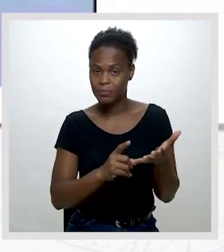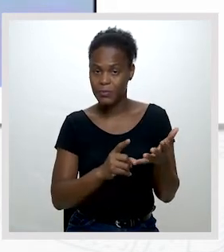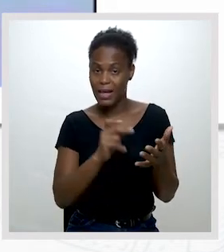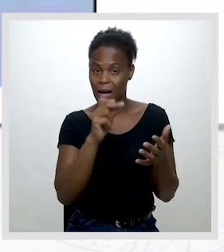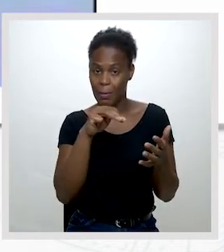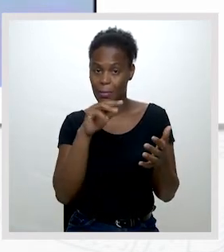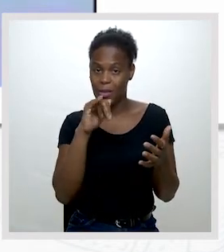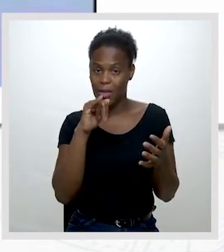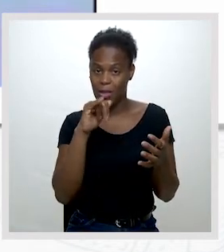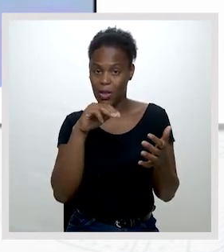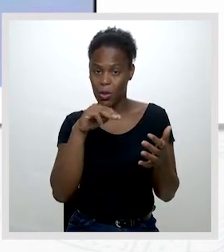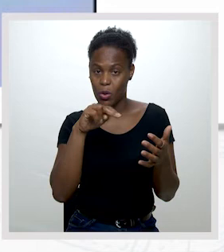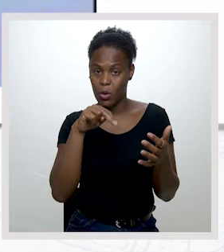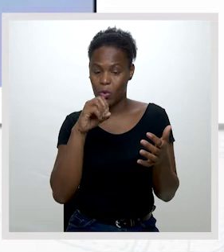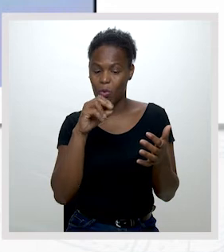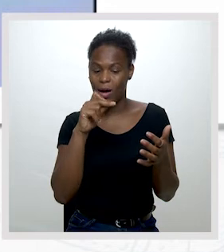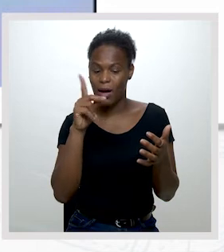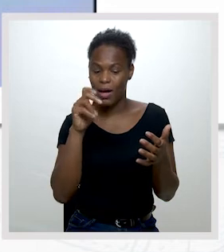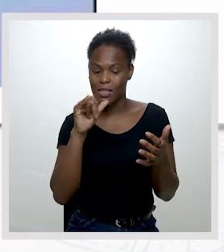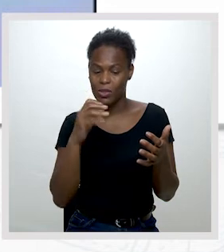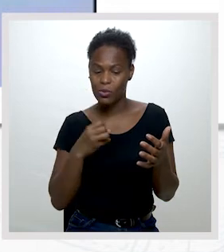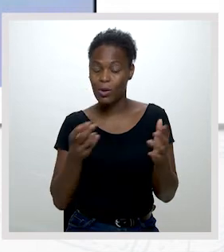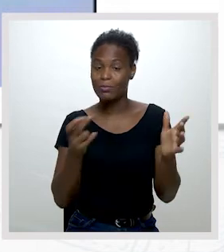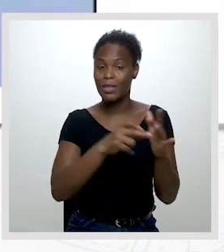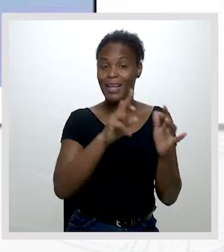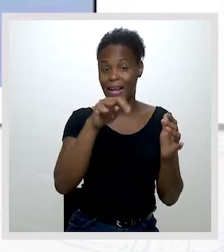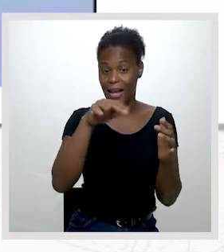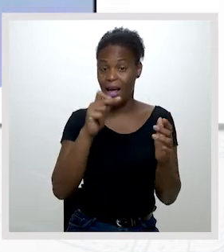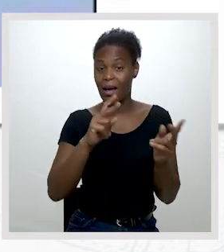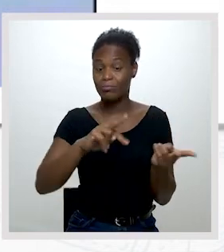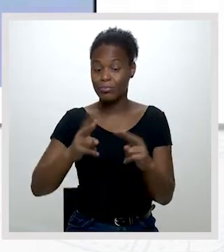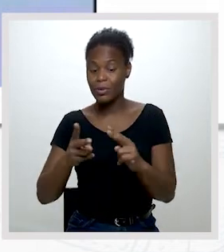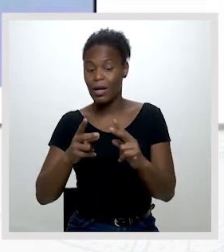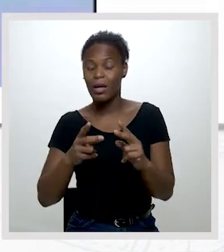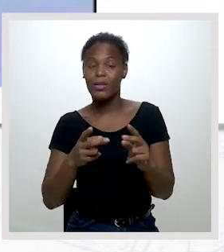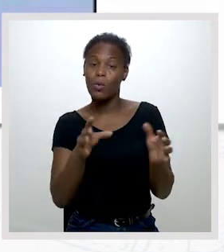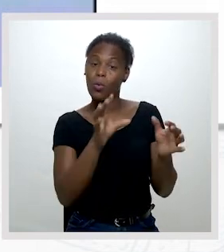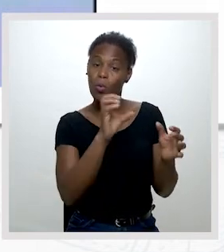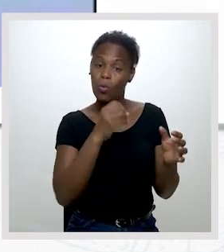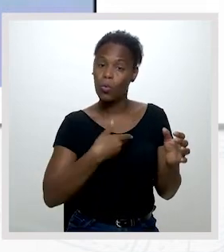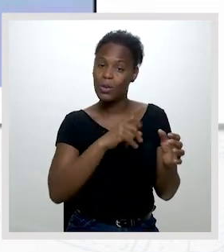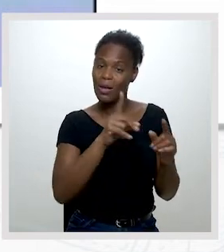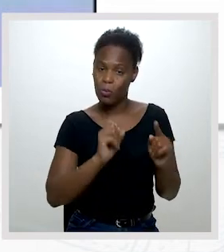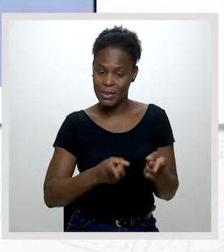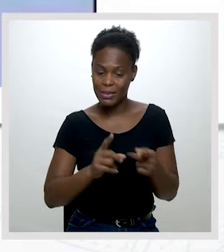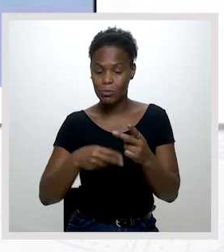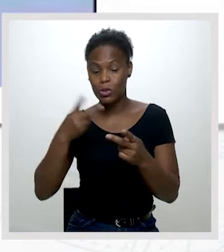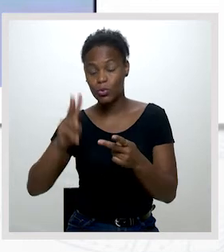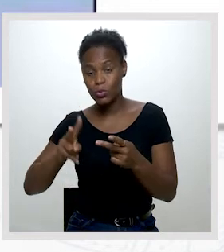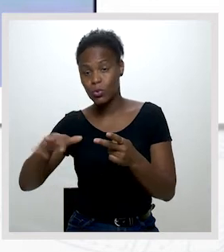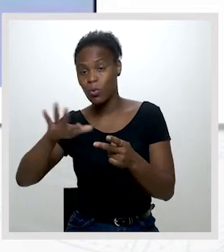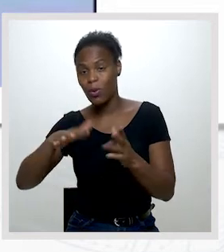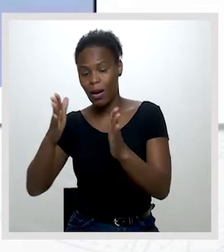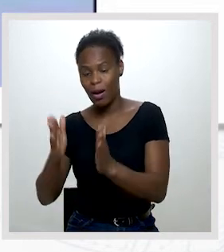aminoácido, que é trazido pelo RNA de transferência do codão de iniciação, e de seguir temos o segundo sítio, onde irá